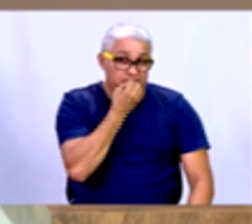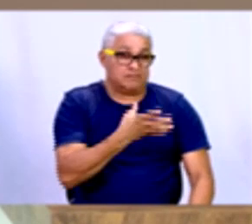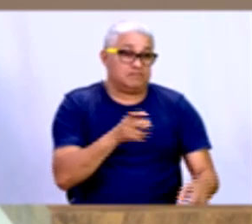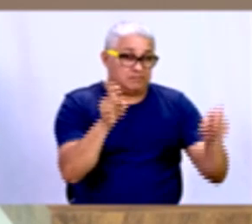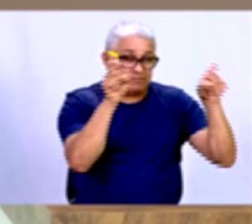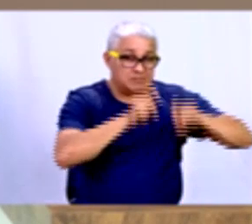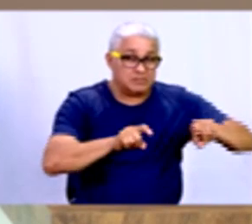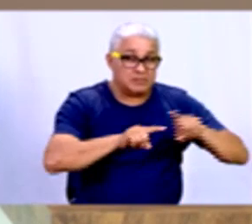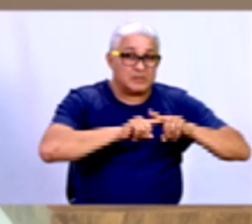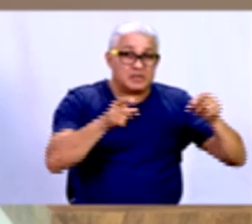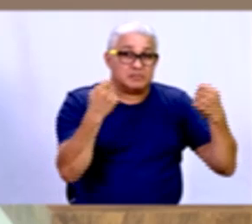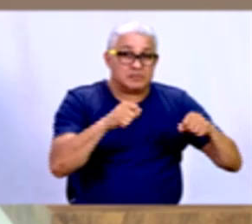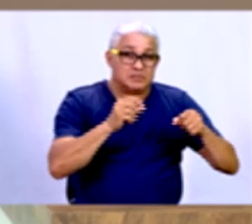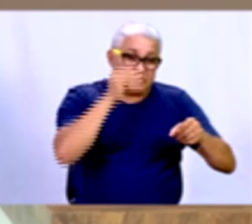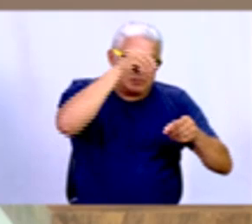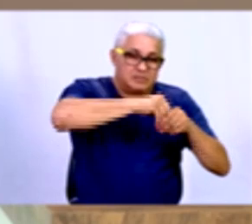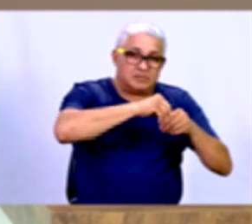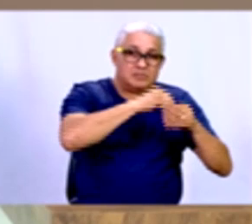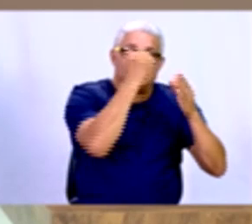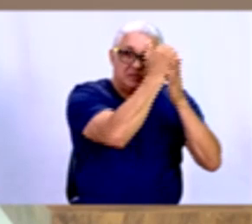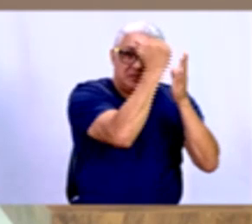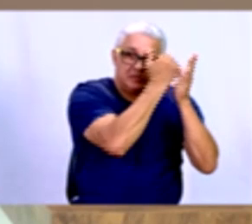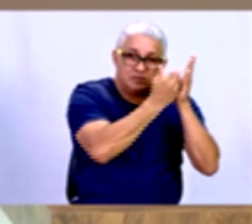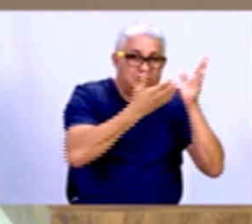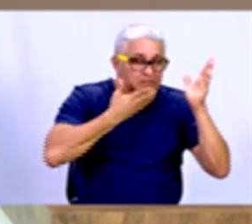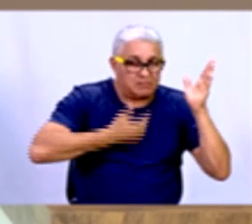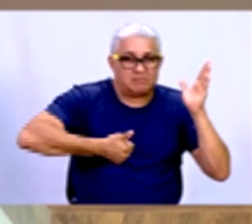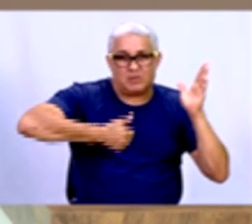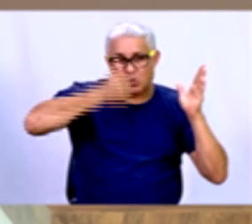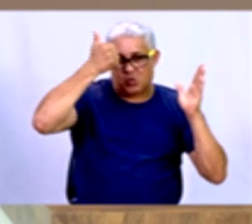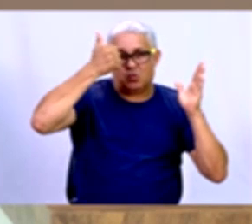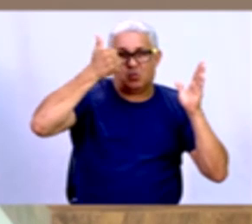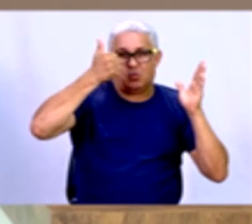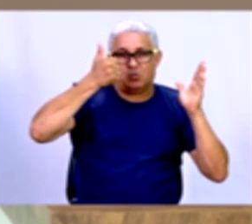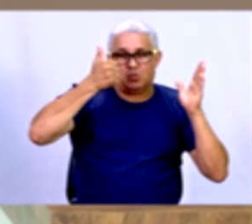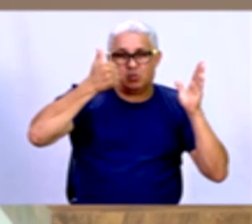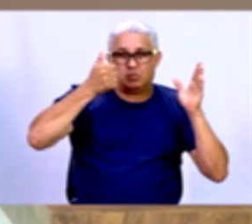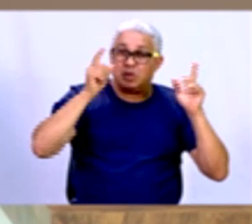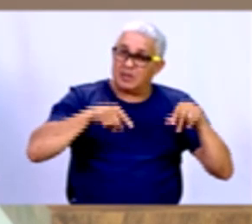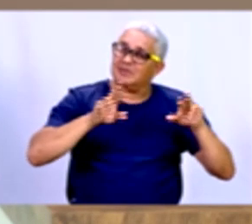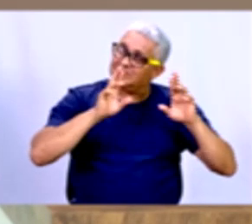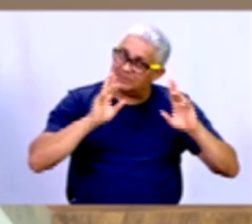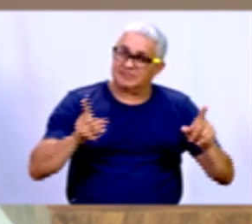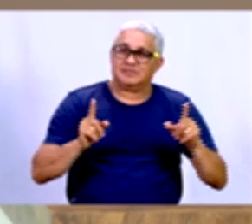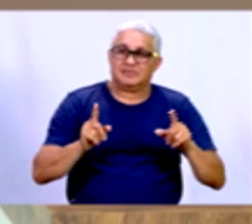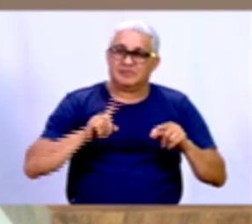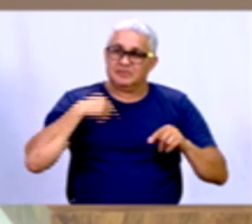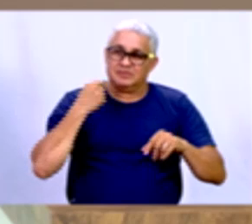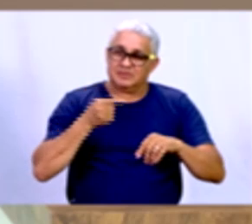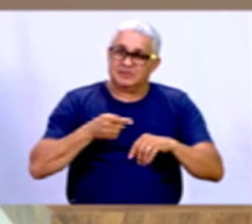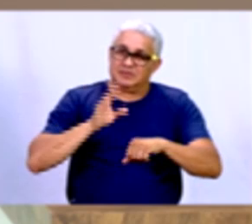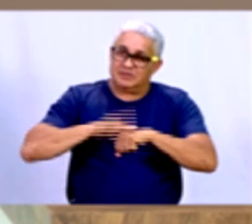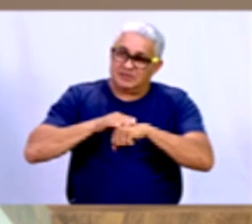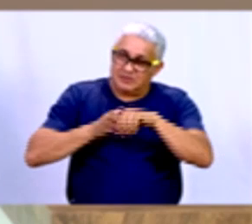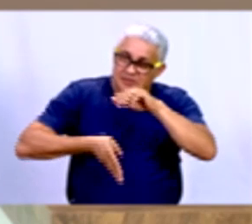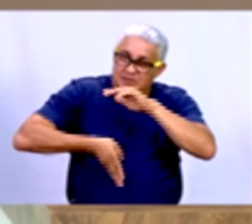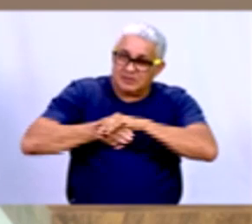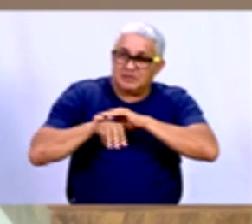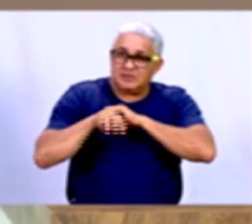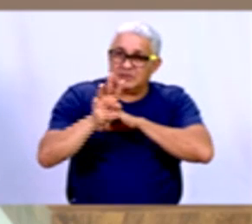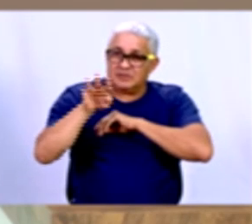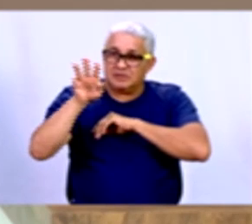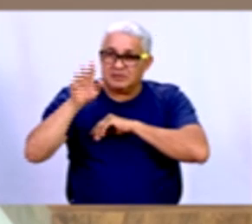precisam aprimorar os seus softwares, que são justamente os sistemas desenvolvidos. E é isso que faz o diferencial quando nós acessamos essas páginas.